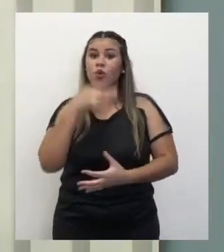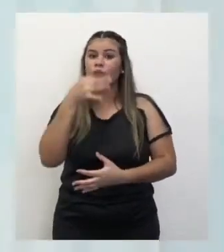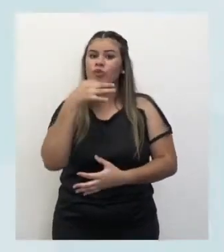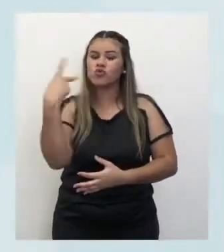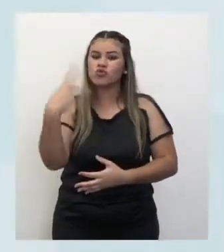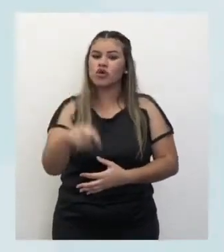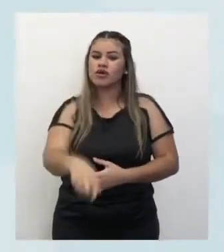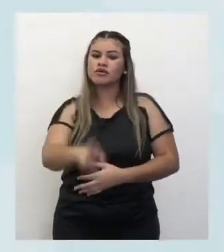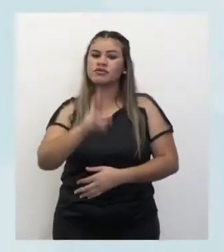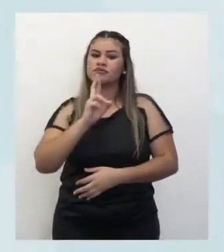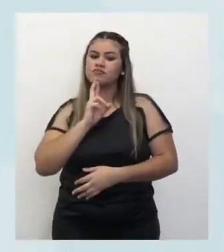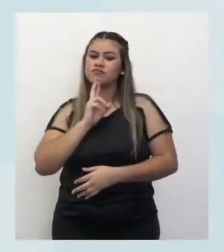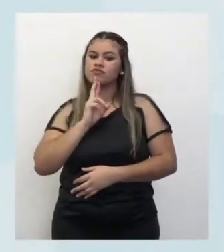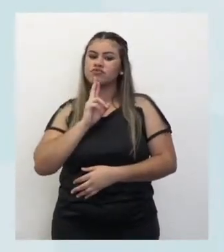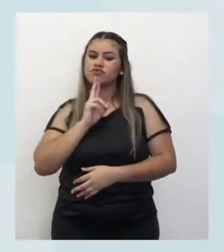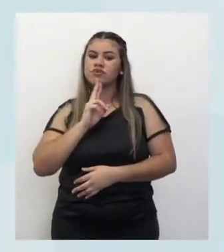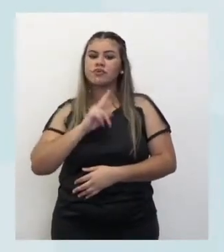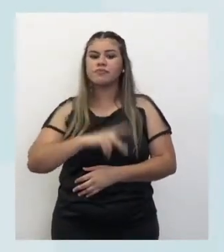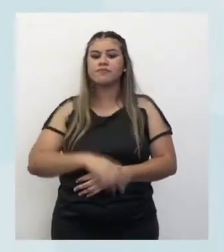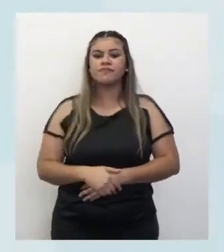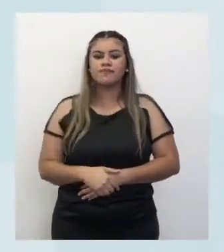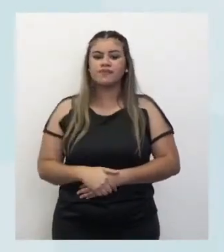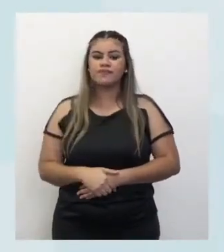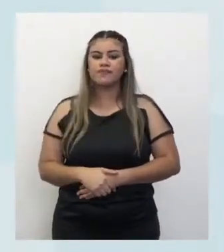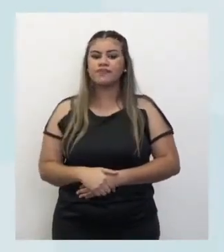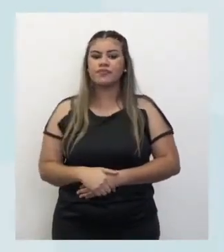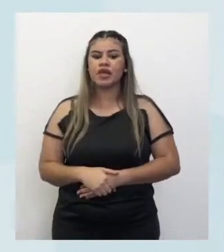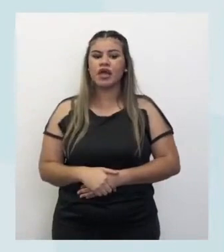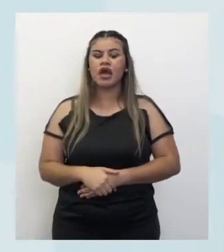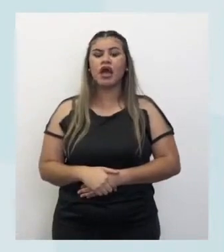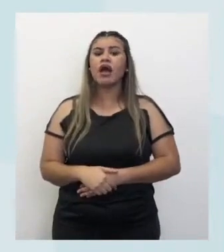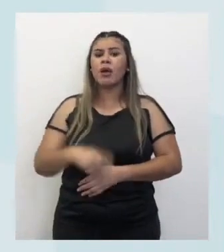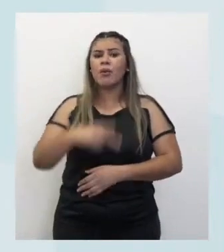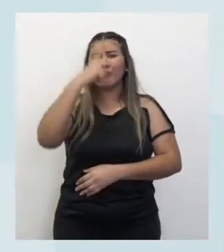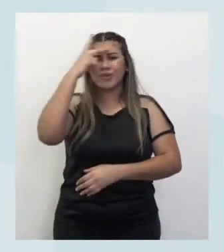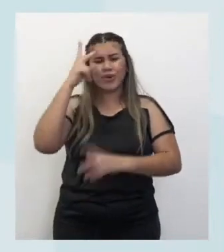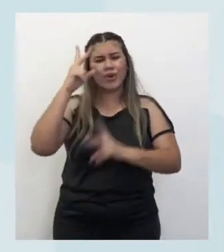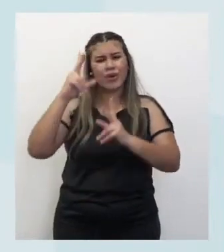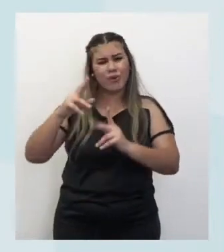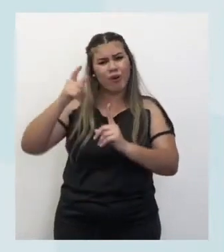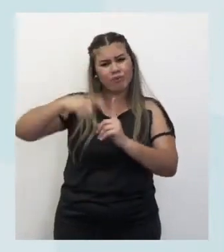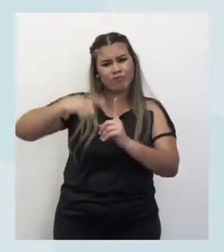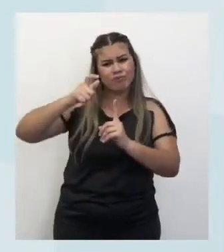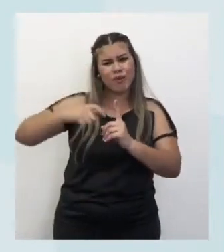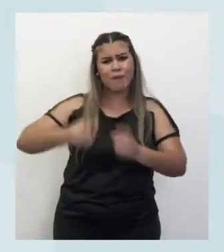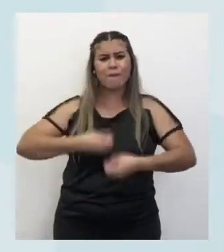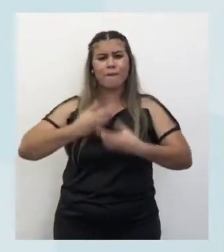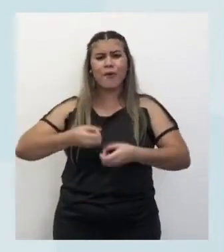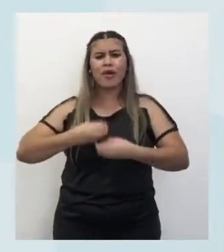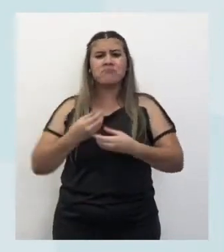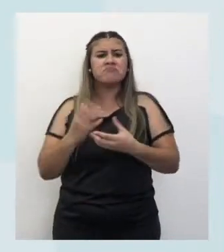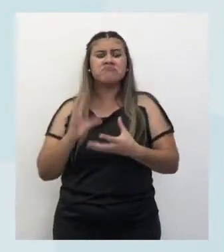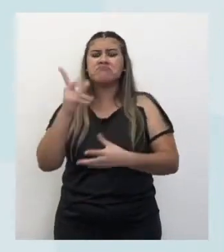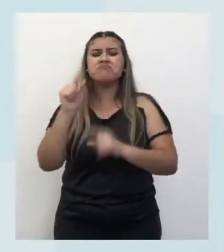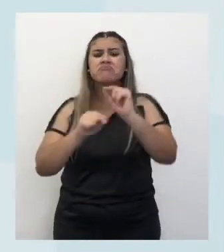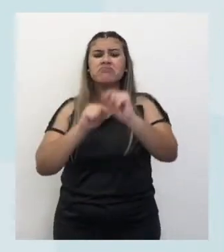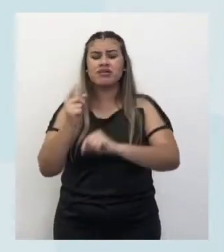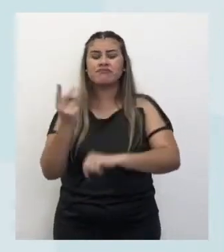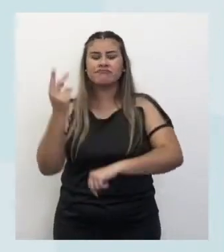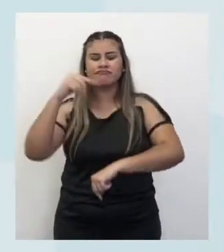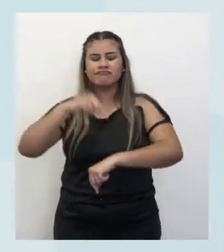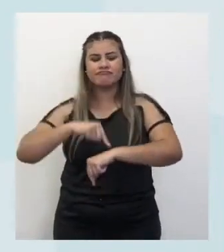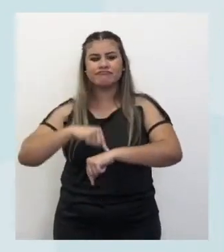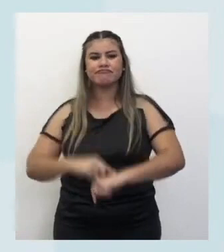responda para nós, o que leva pessoas a condições como as que a personagem do poema se encontra? 1 minuto e já voltamos.